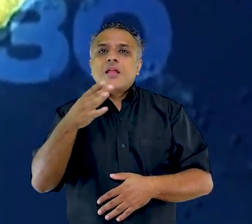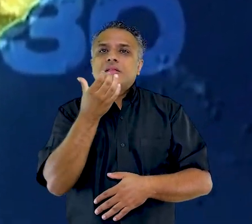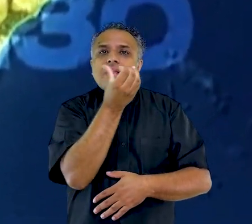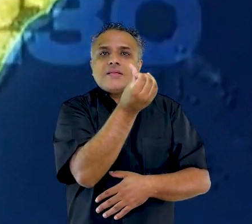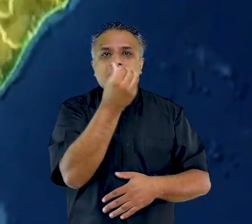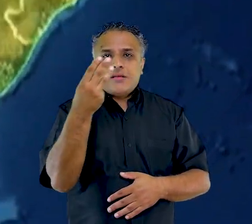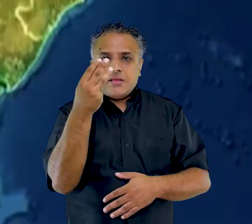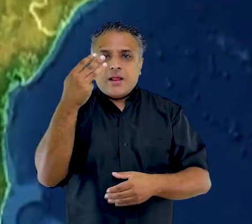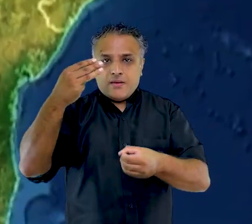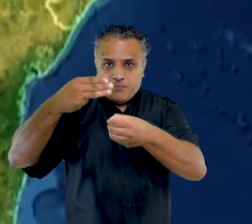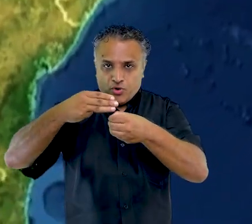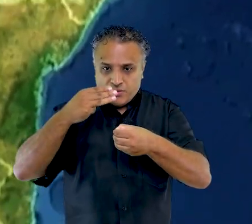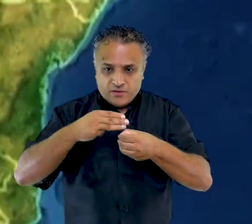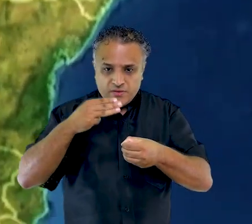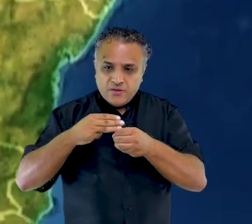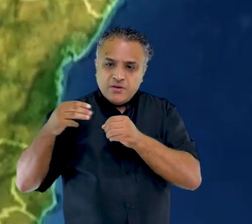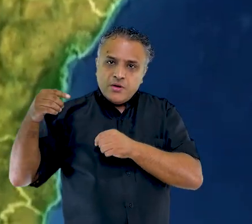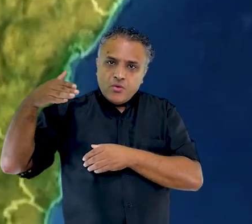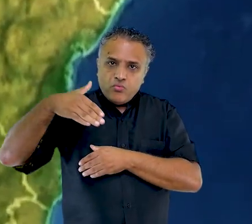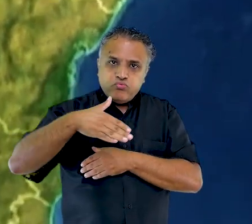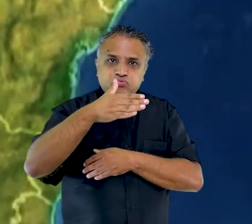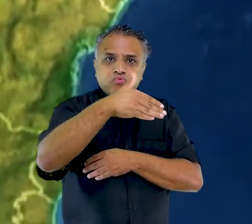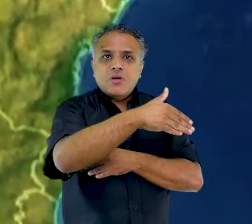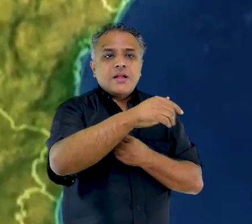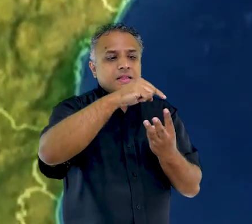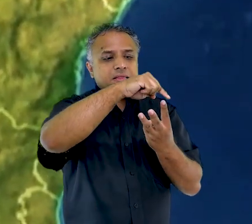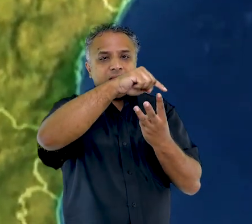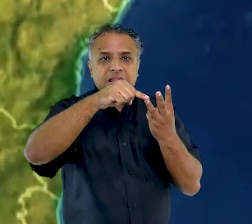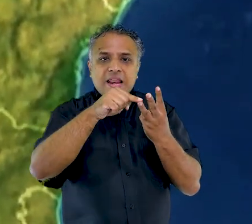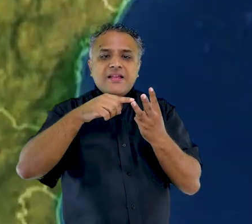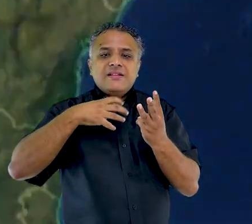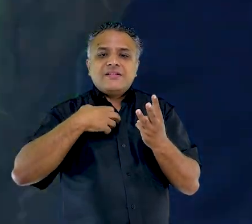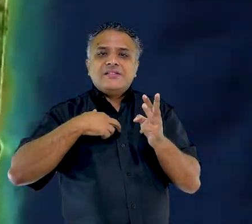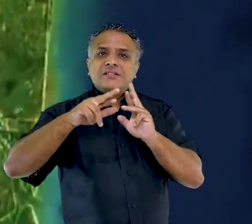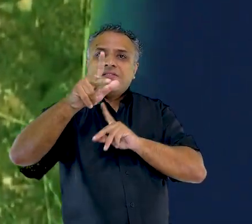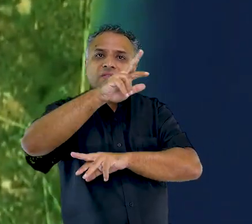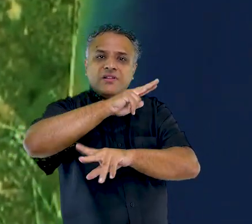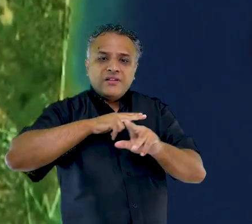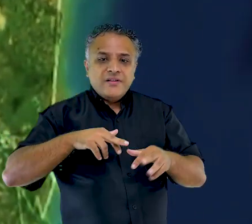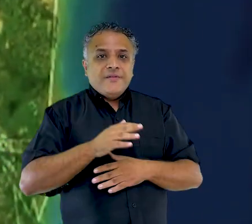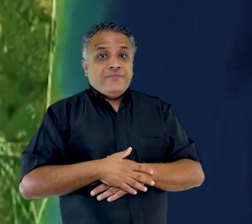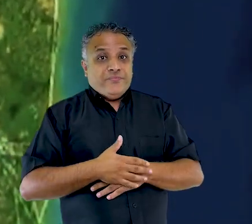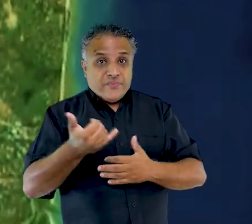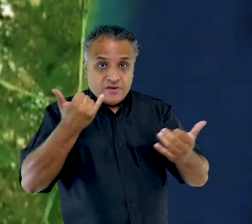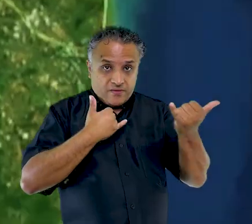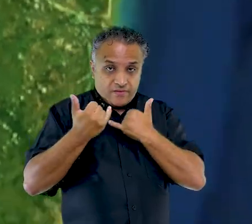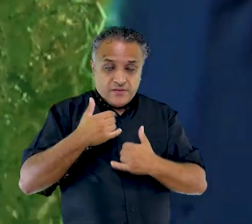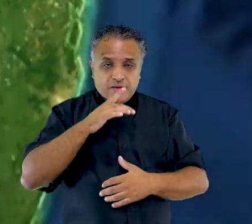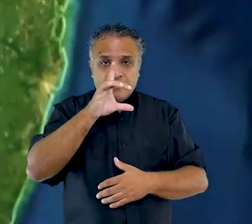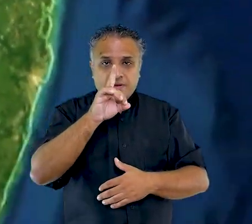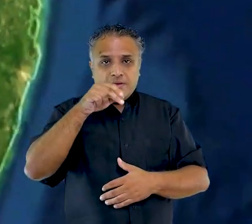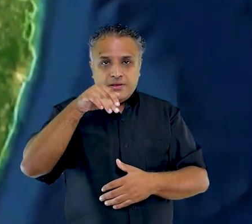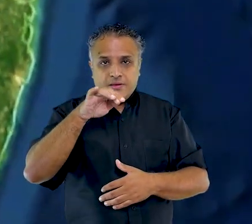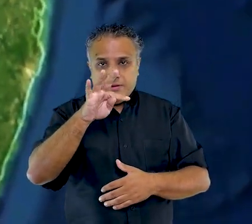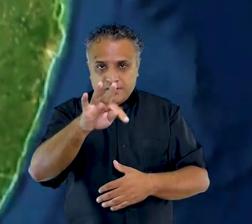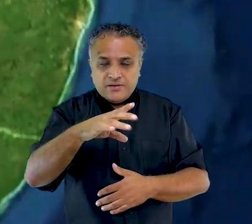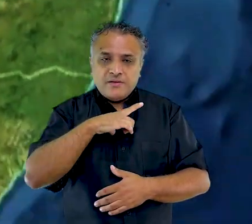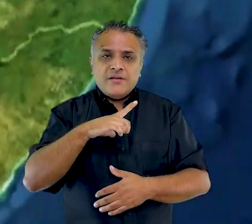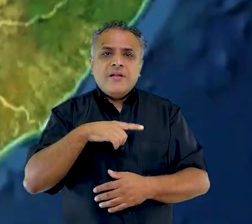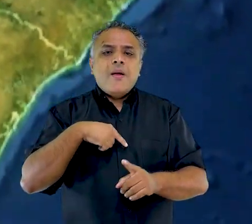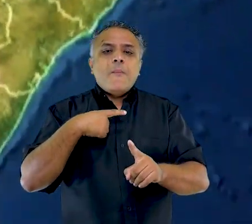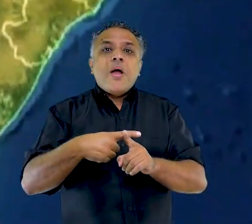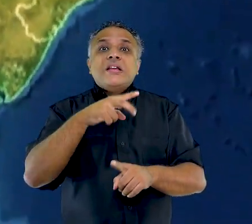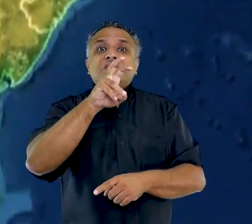63 municípios, percorrendo 3 diferentes ecossistemas. Segundo dados do DENIT, passados mais de